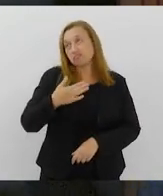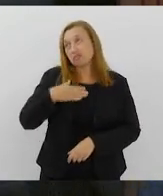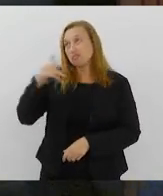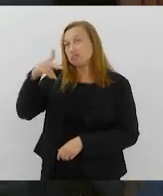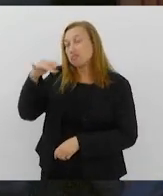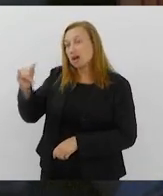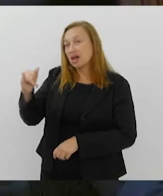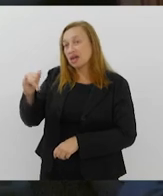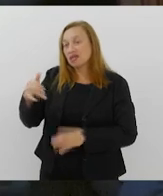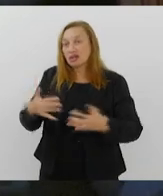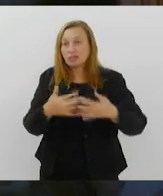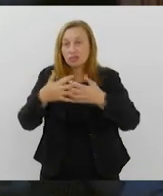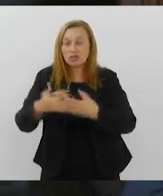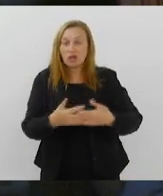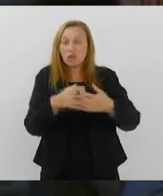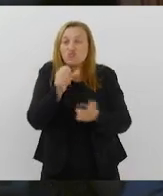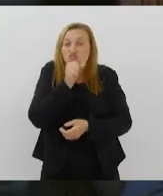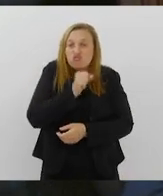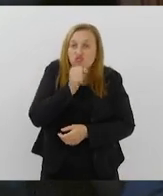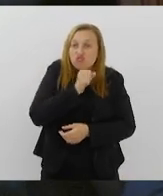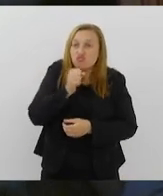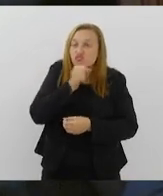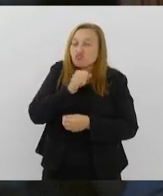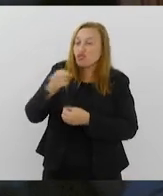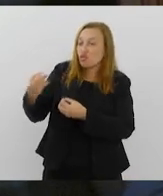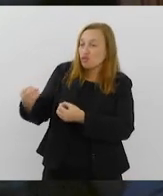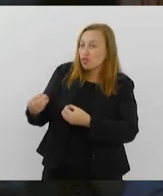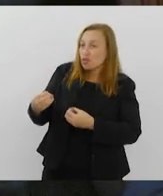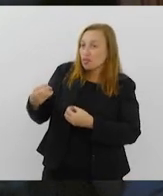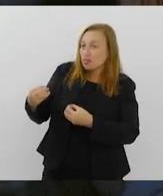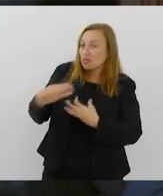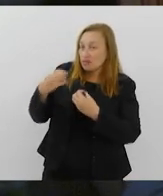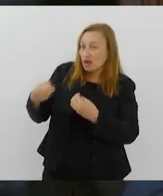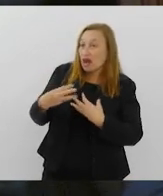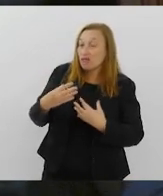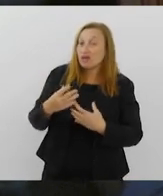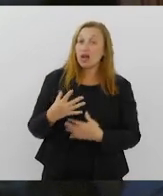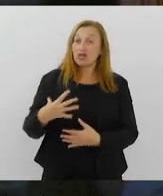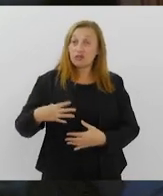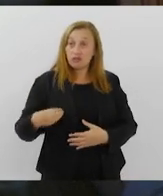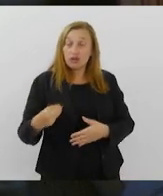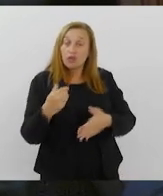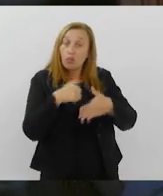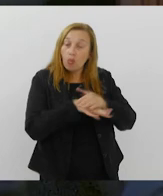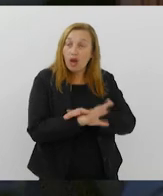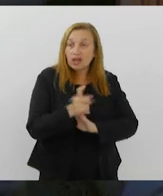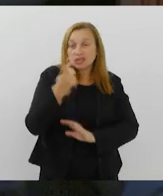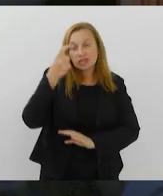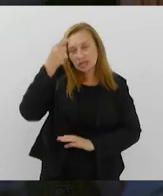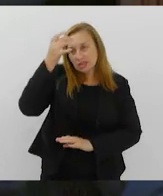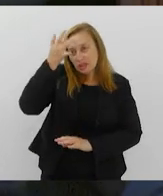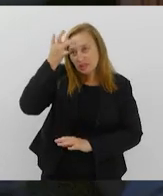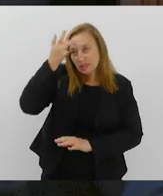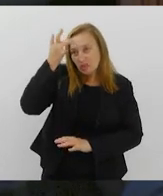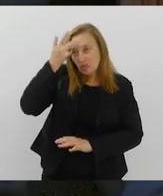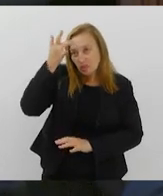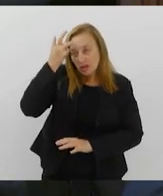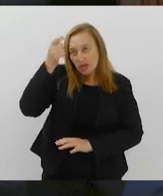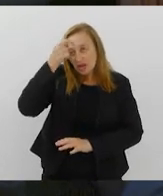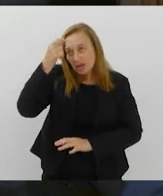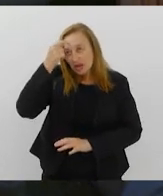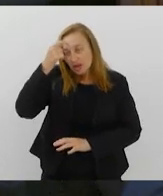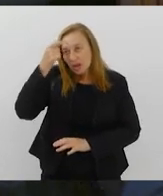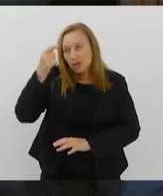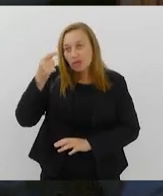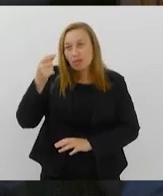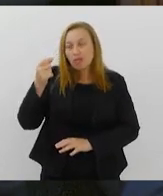caminhoneiro velho, né, me falou: filho, guarde alguns momentos importantes da sua vida para